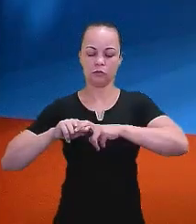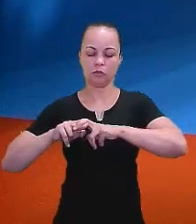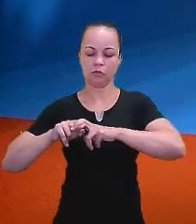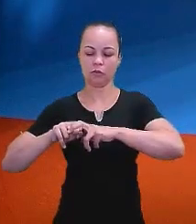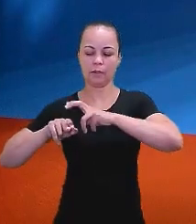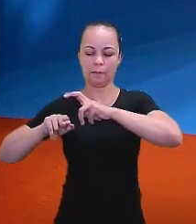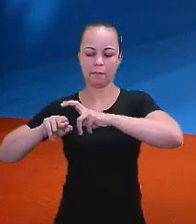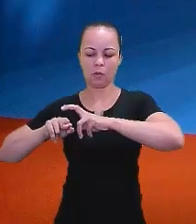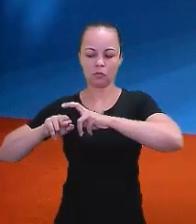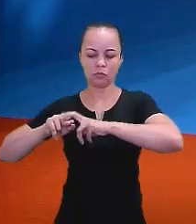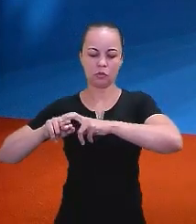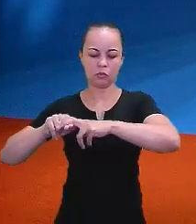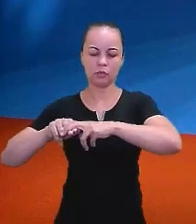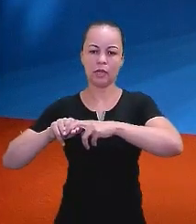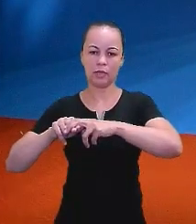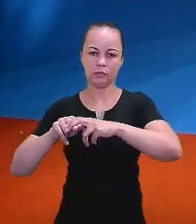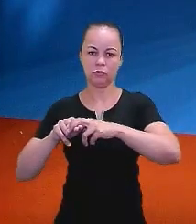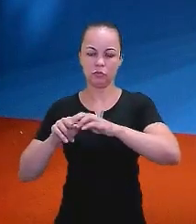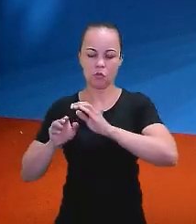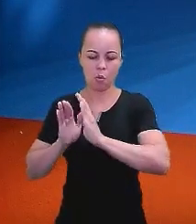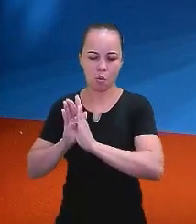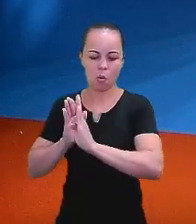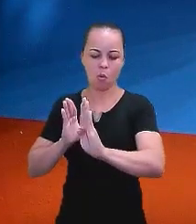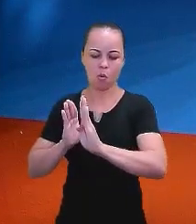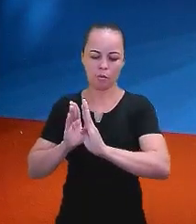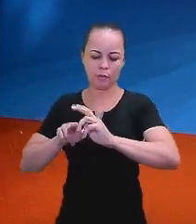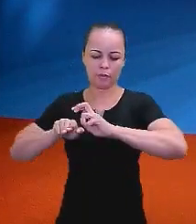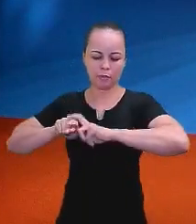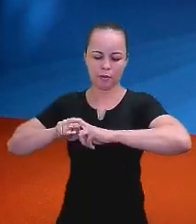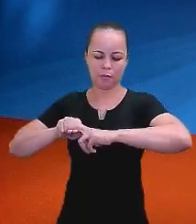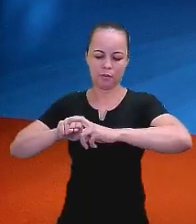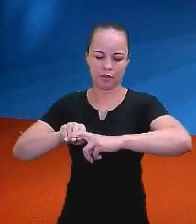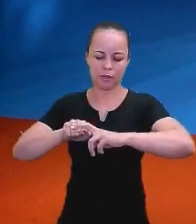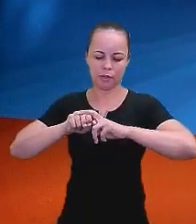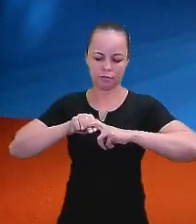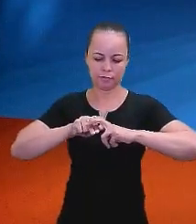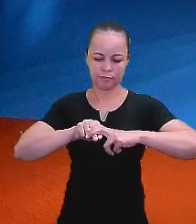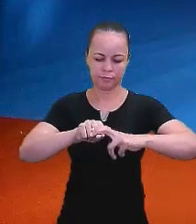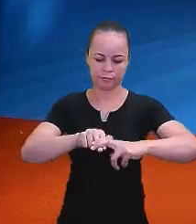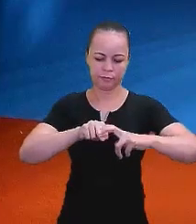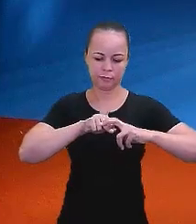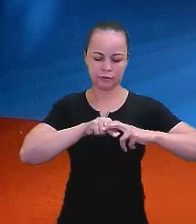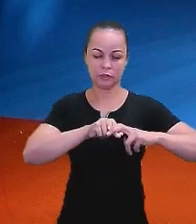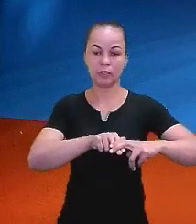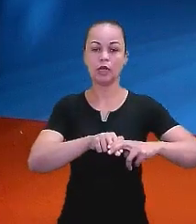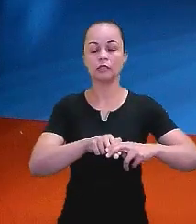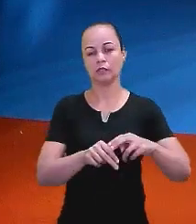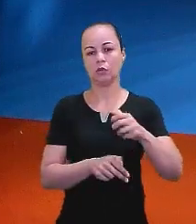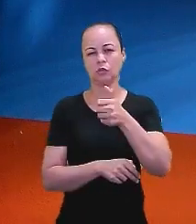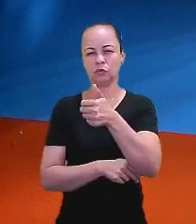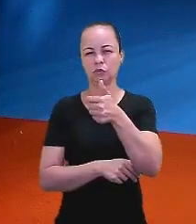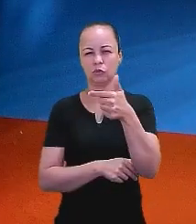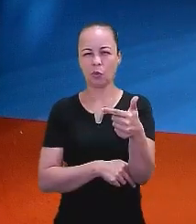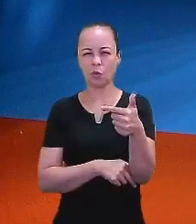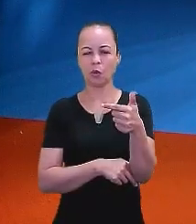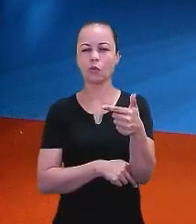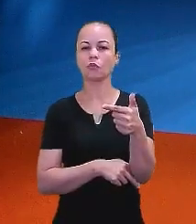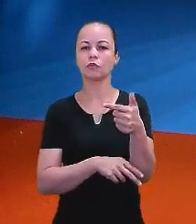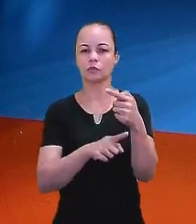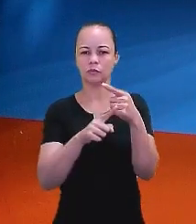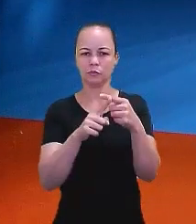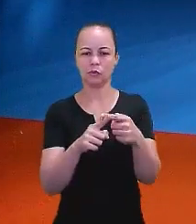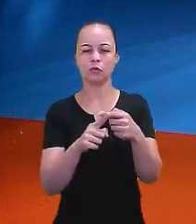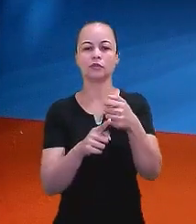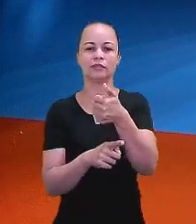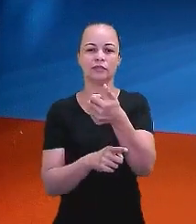pelo comprimento aqui da figura geométrica plana de um retângulo. 12 por 16. Opa, professor, acho que eu estou entendendo a